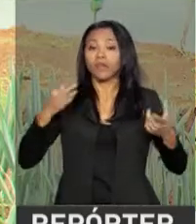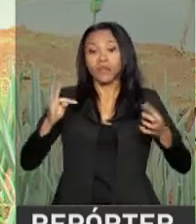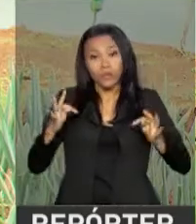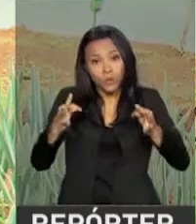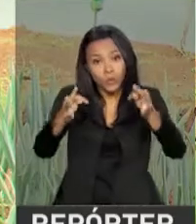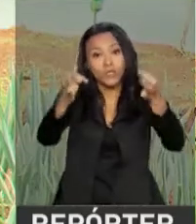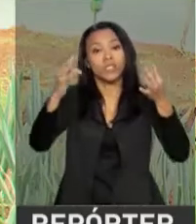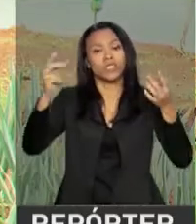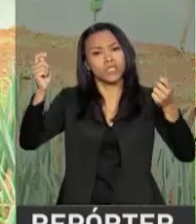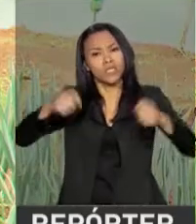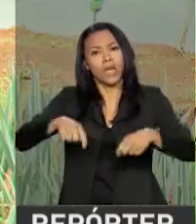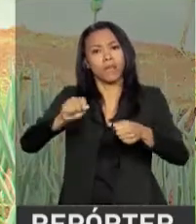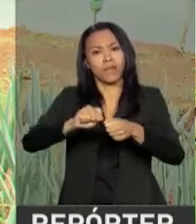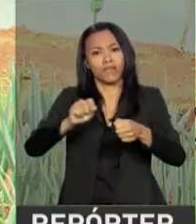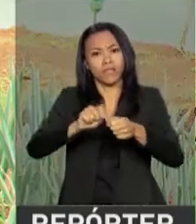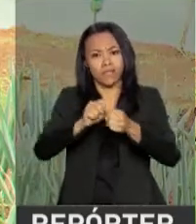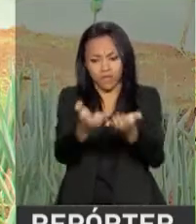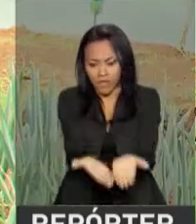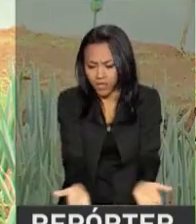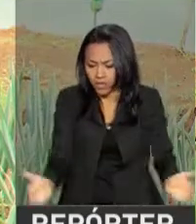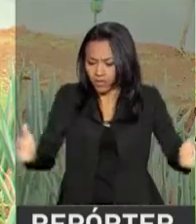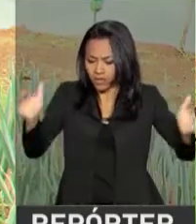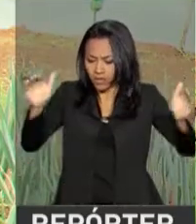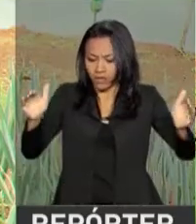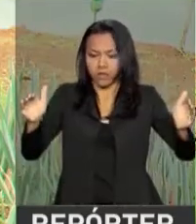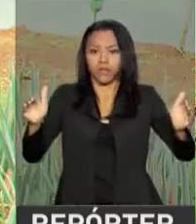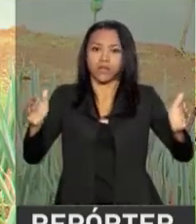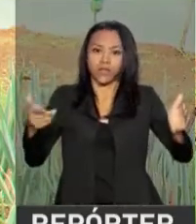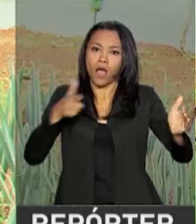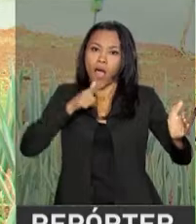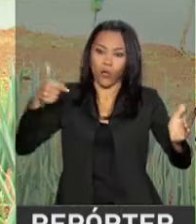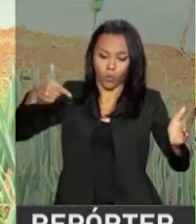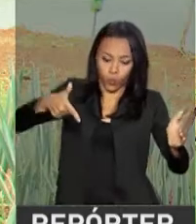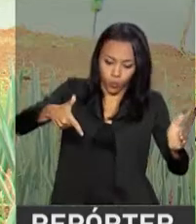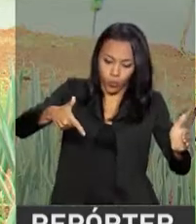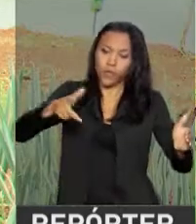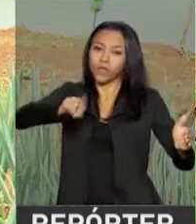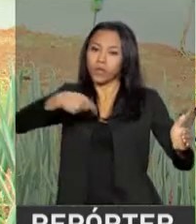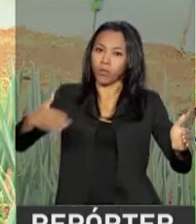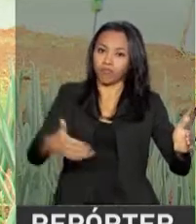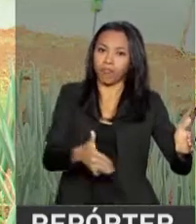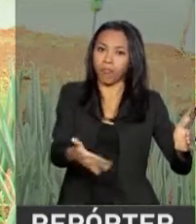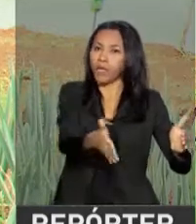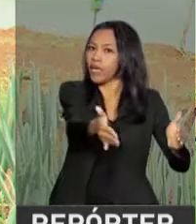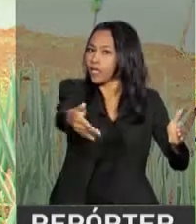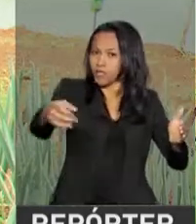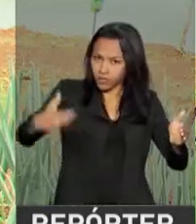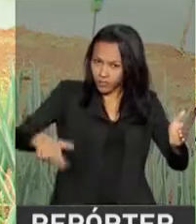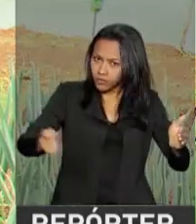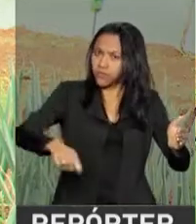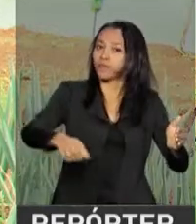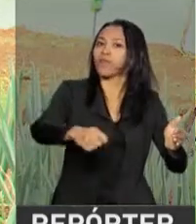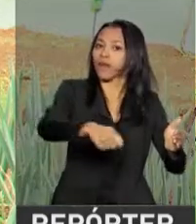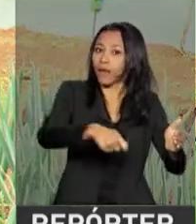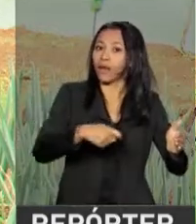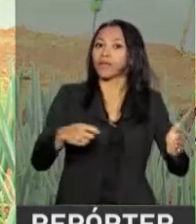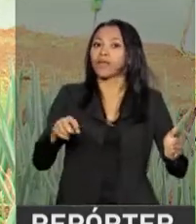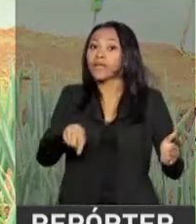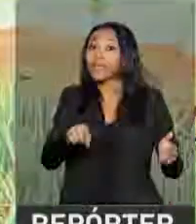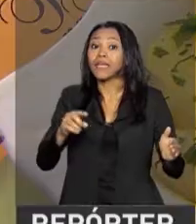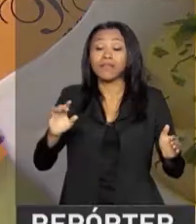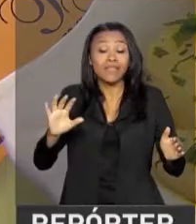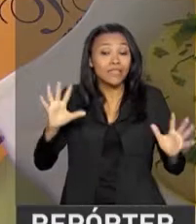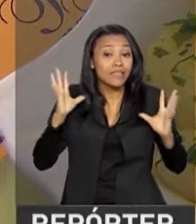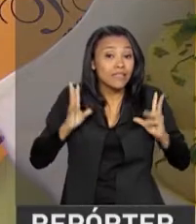faz tanques de ferro e cimento frente redonda onde você consegue com a tecnologia cria muito peixe no mesmo espaço mas a qualidade da água é fundamental